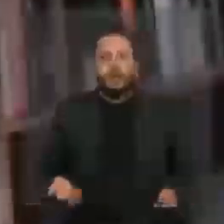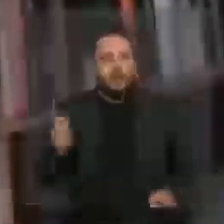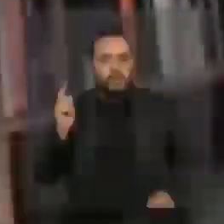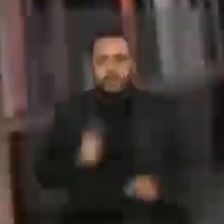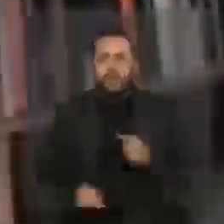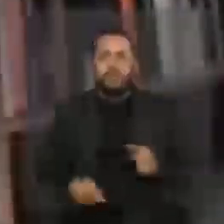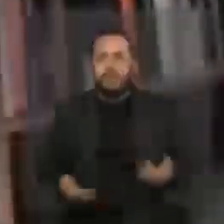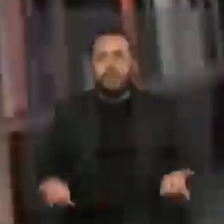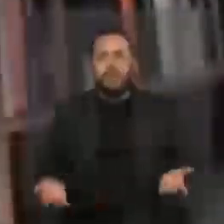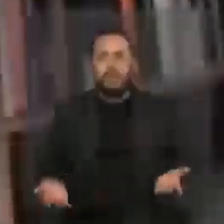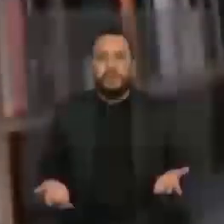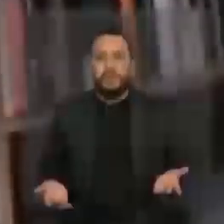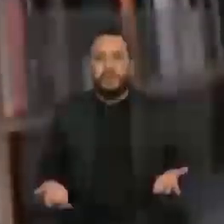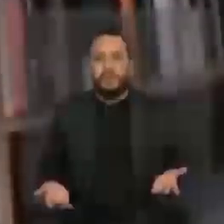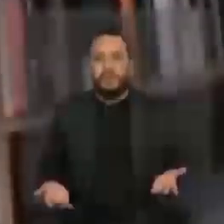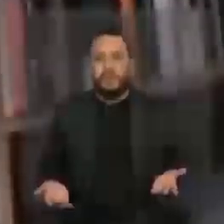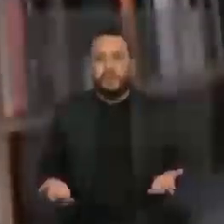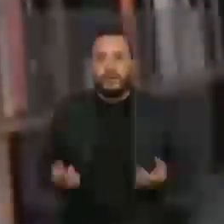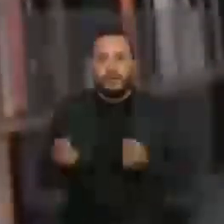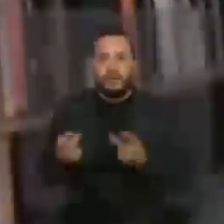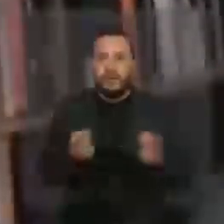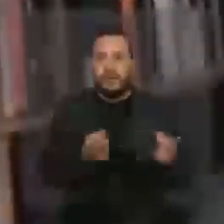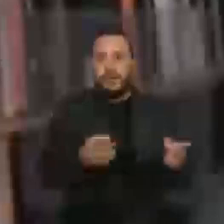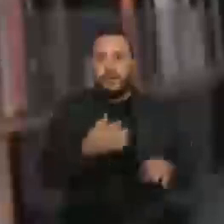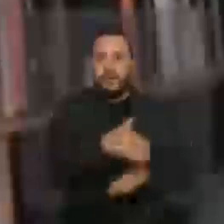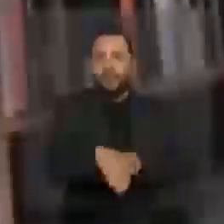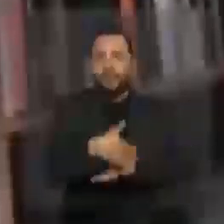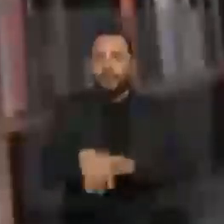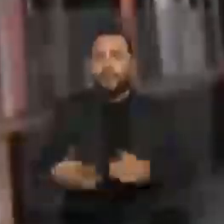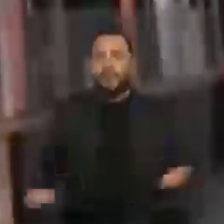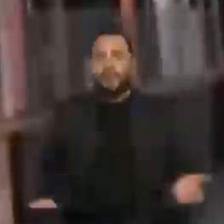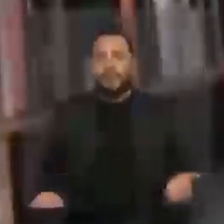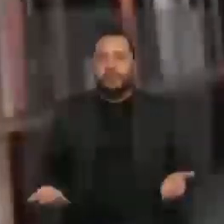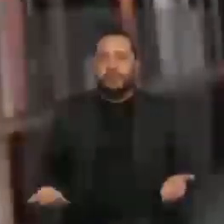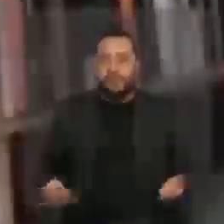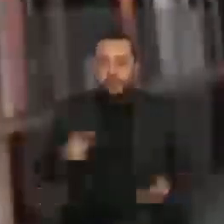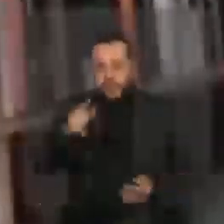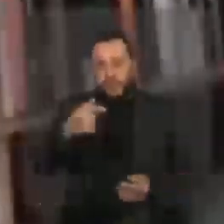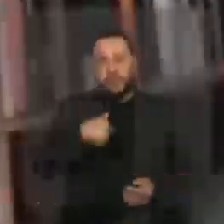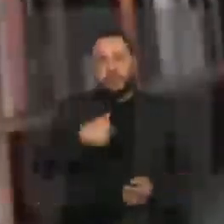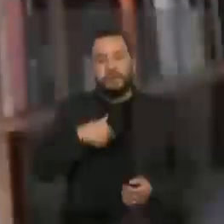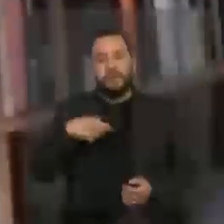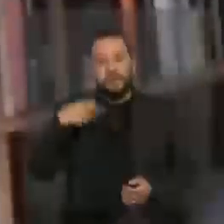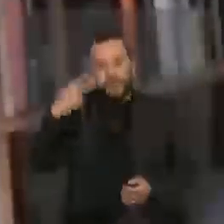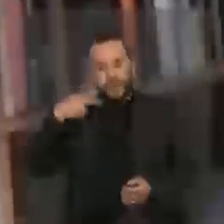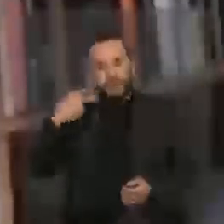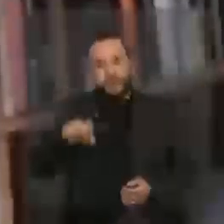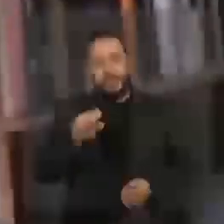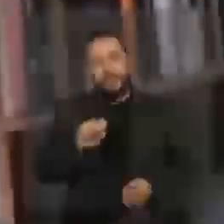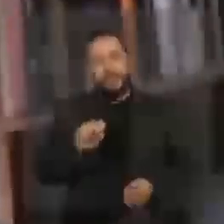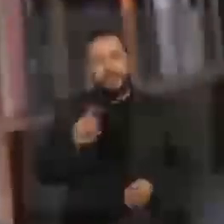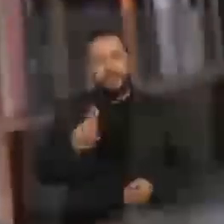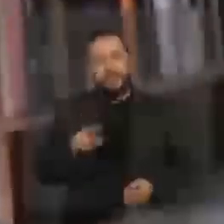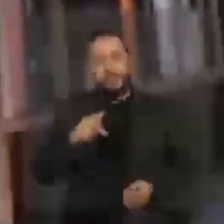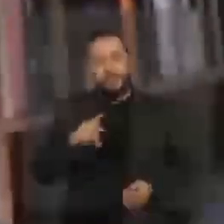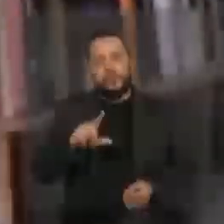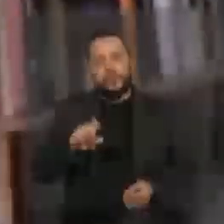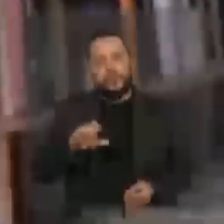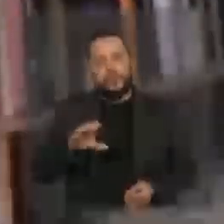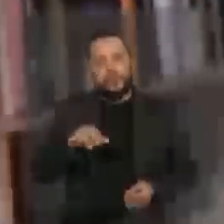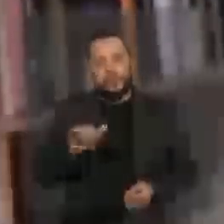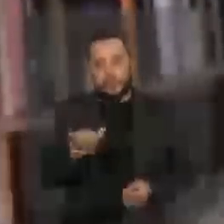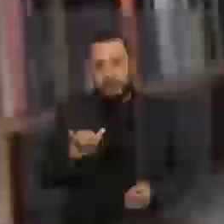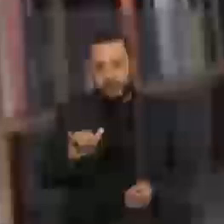seu trabalho como ambulante. Mas o que o vereador Suplicy observou, eu também só me dei